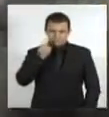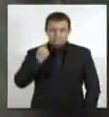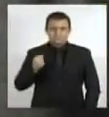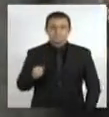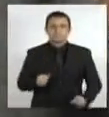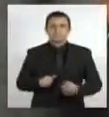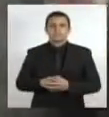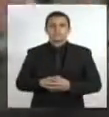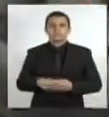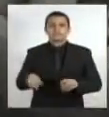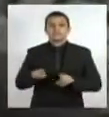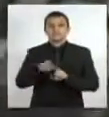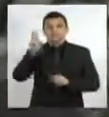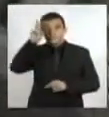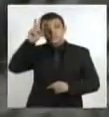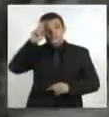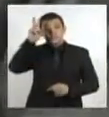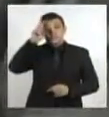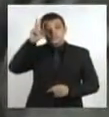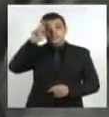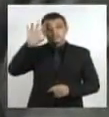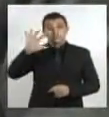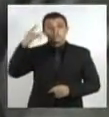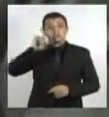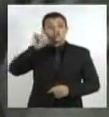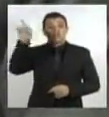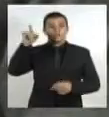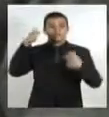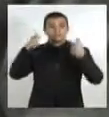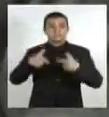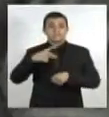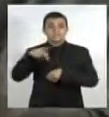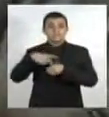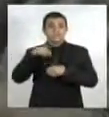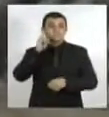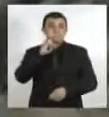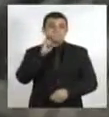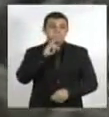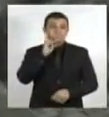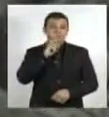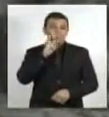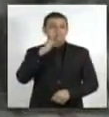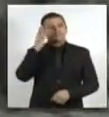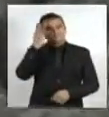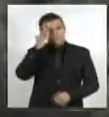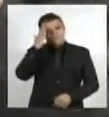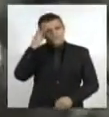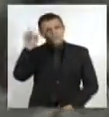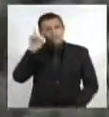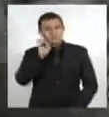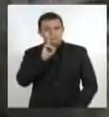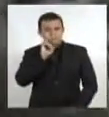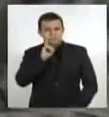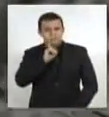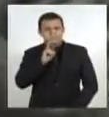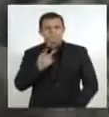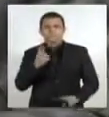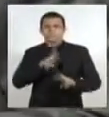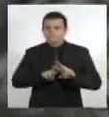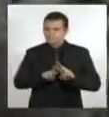fato também recente que aconteceu nos Estados Unidos, que Estados Unidos já sabe, são presídios